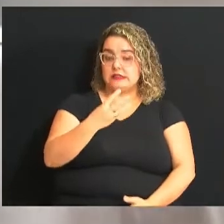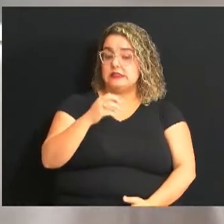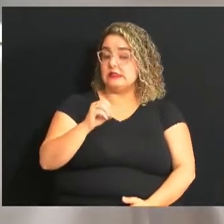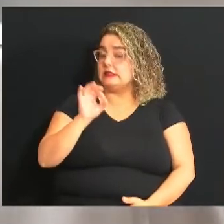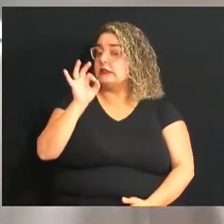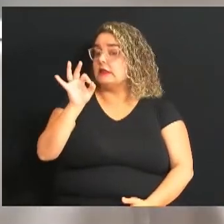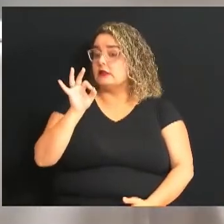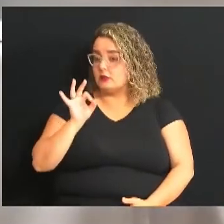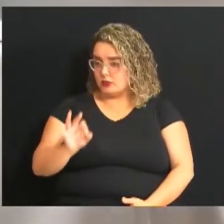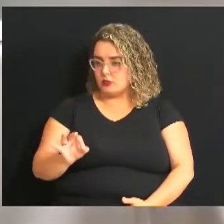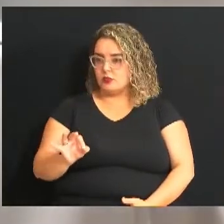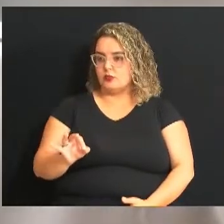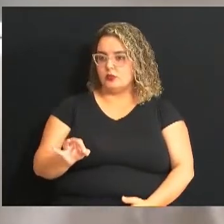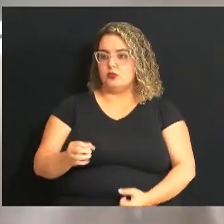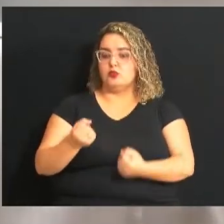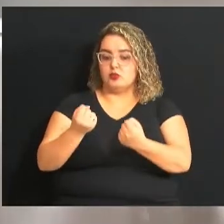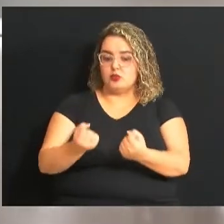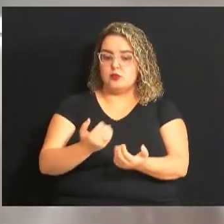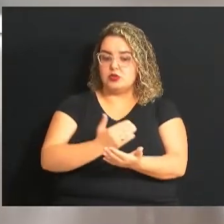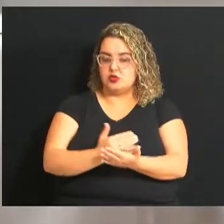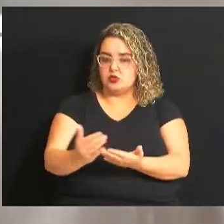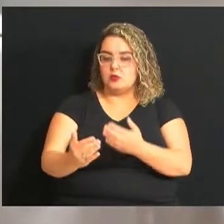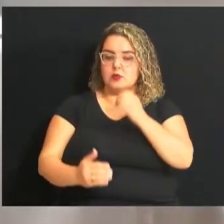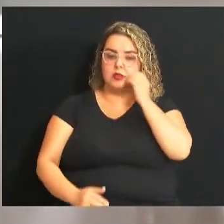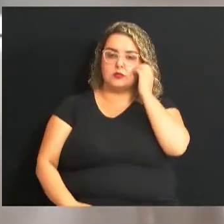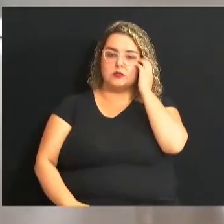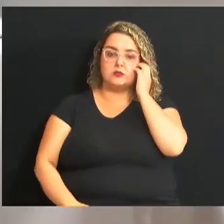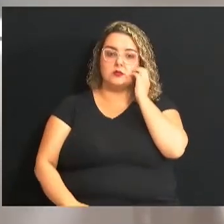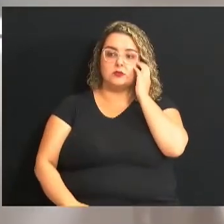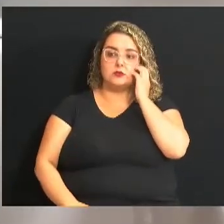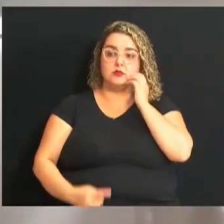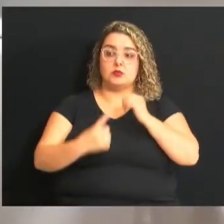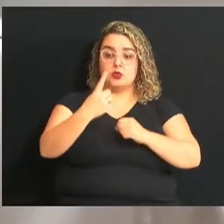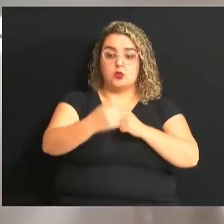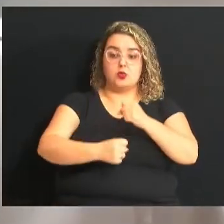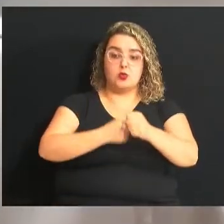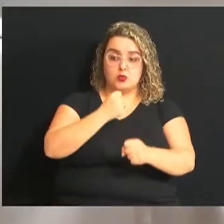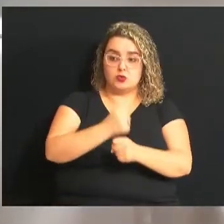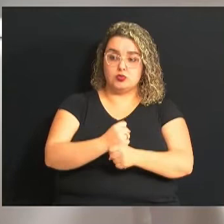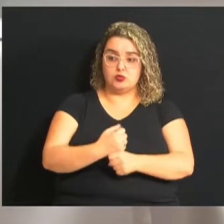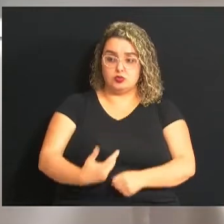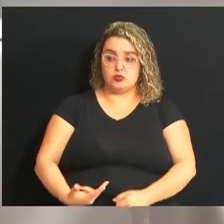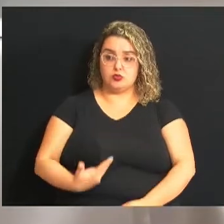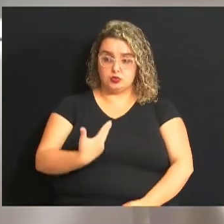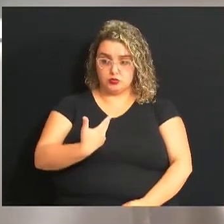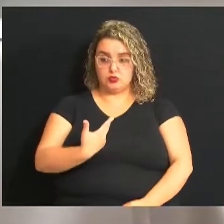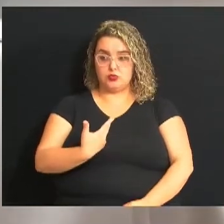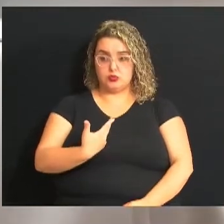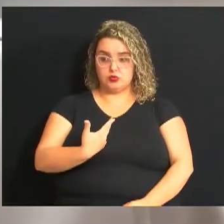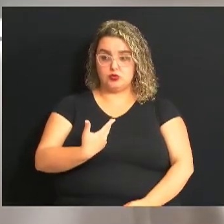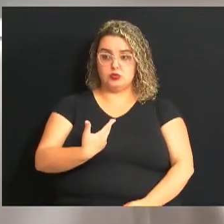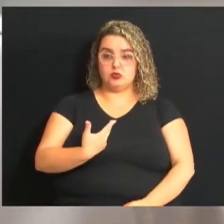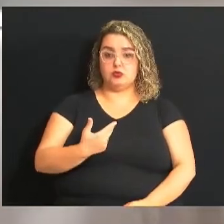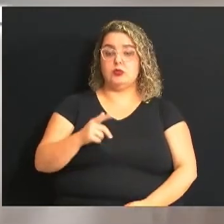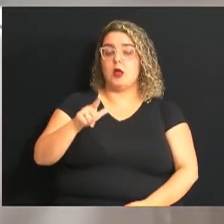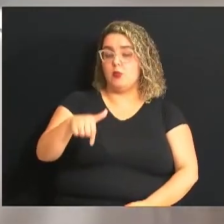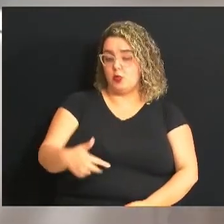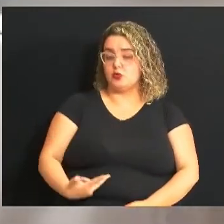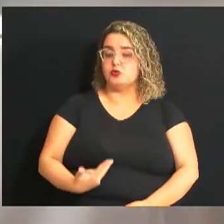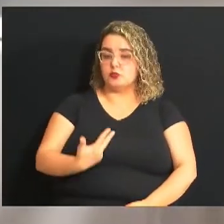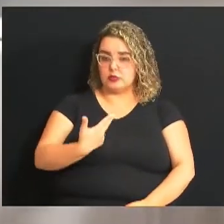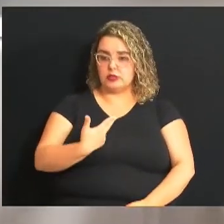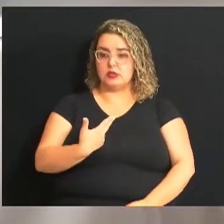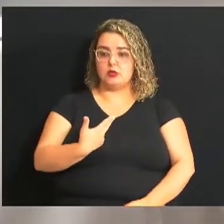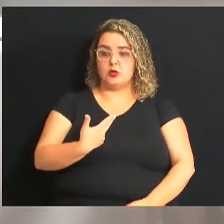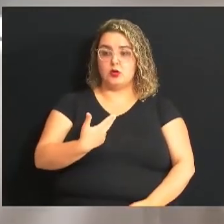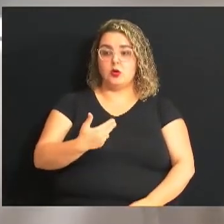30% do peso inicial. Então, veja, com 1 ano de vida, com 1 ano de pós-operatório, esse paciente